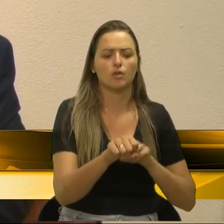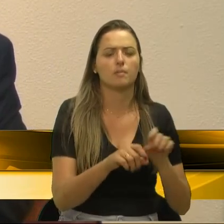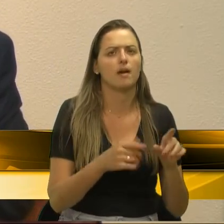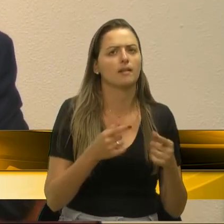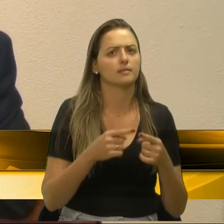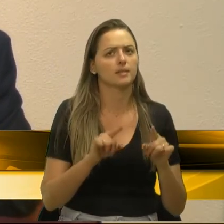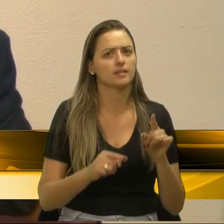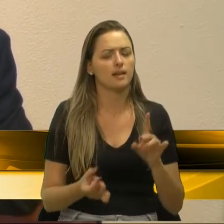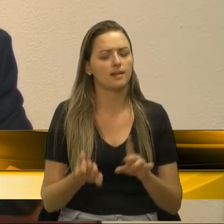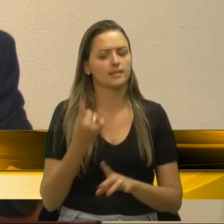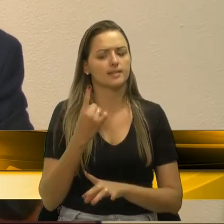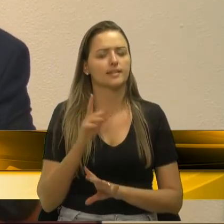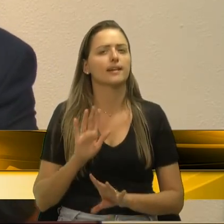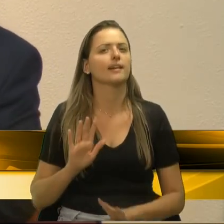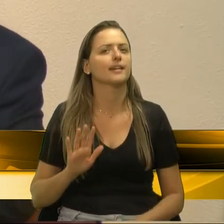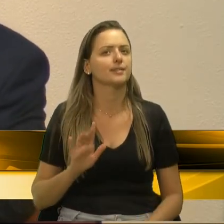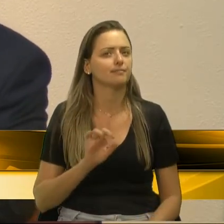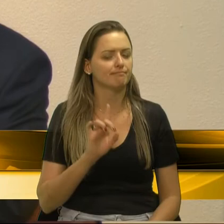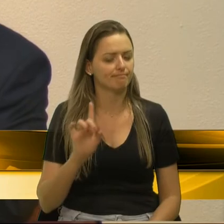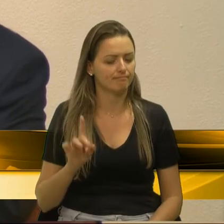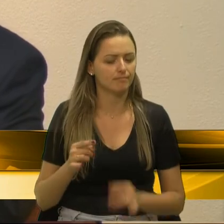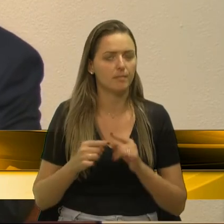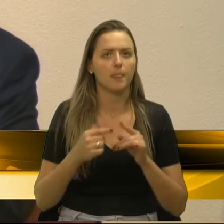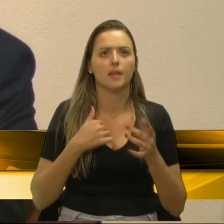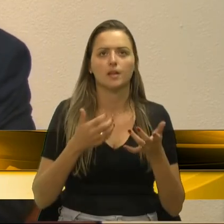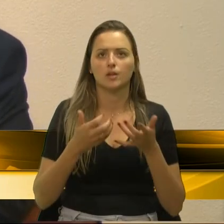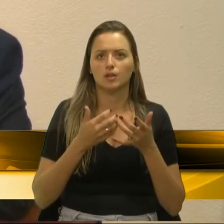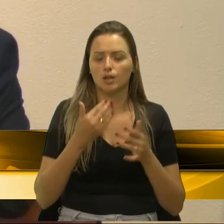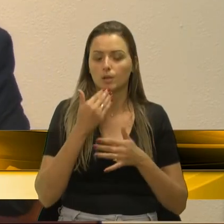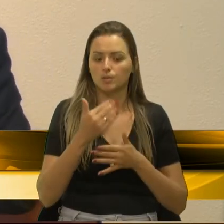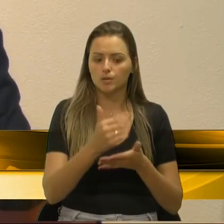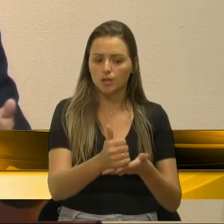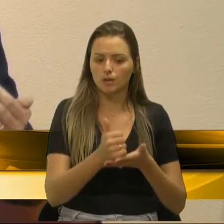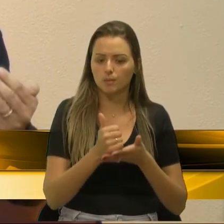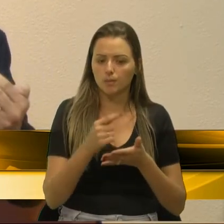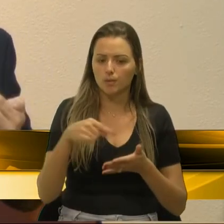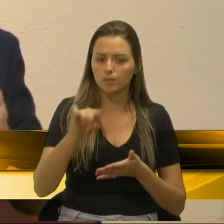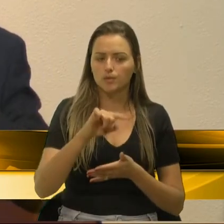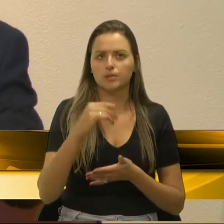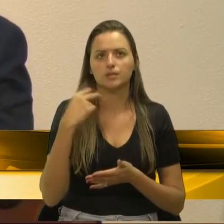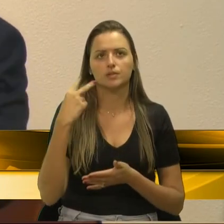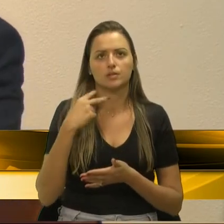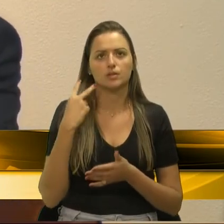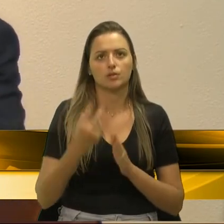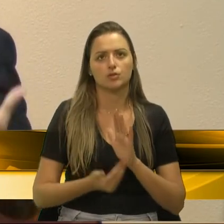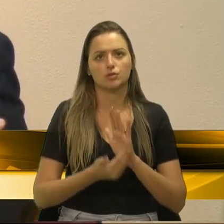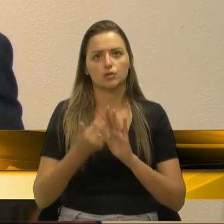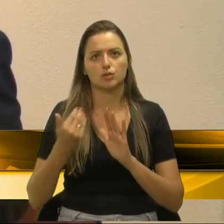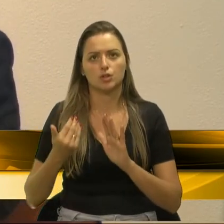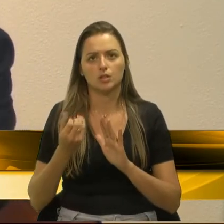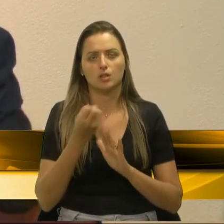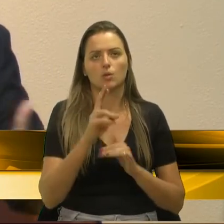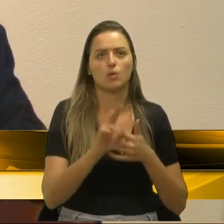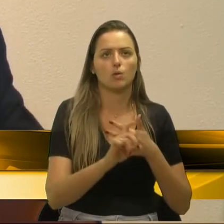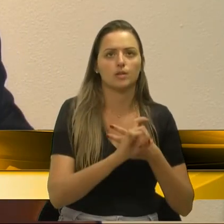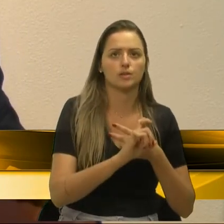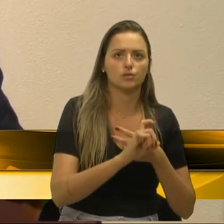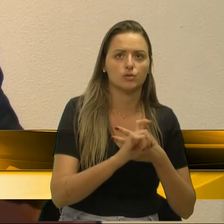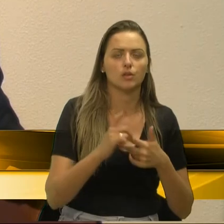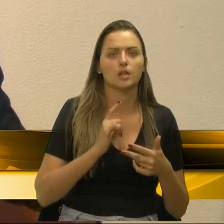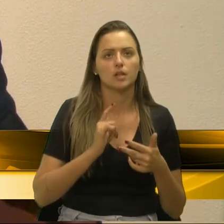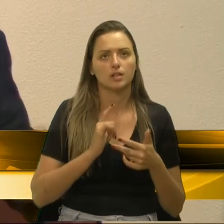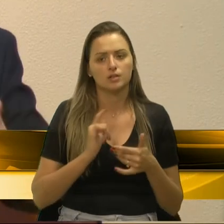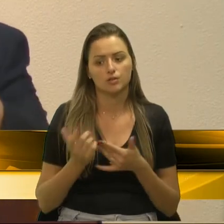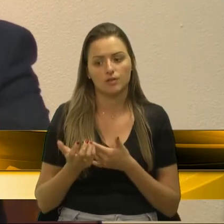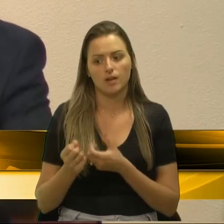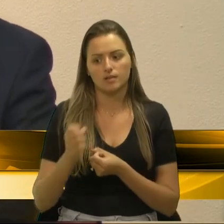estranho. Estranho. Então, eu quero pedir apoio aos nobres pares, que a gente retire, ou se o Executivo tiver sensibilidade,